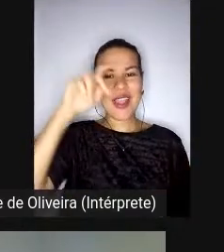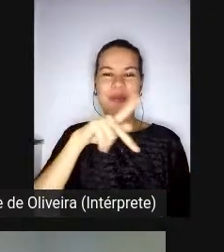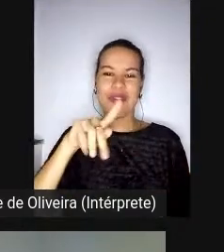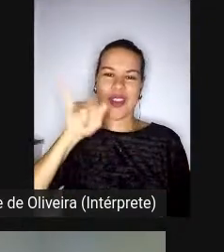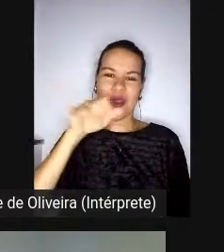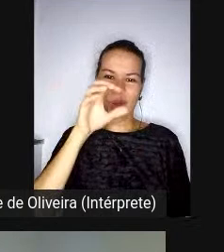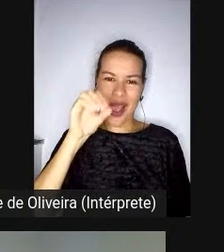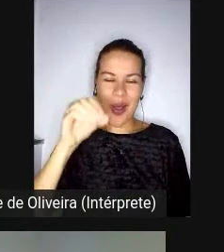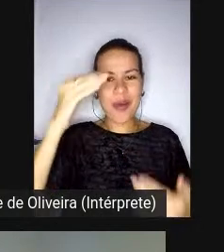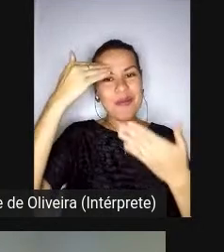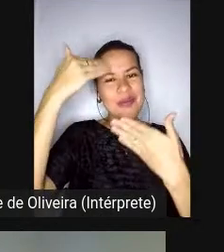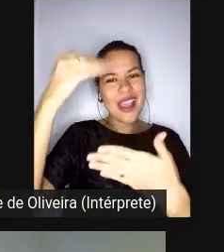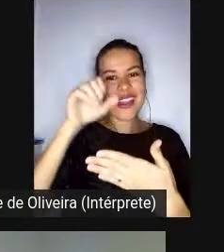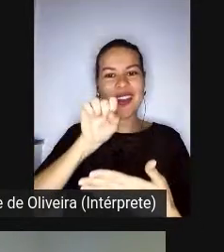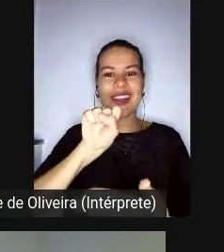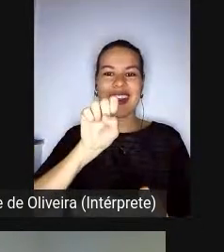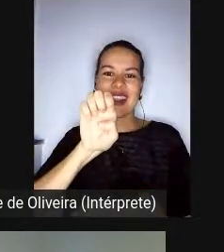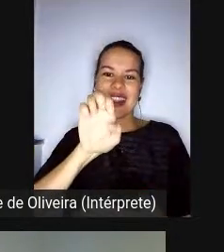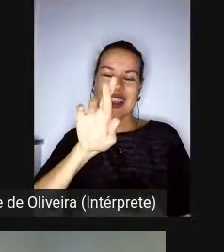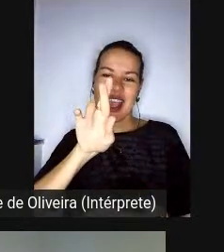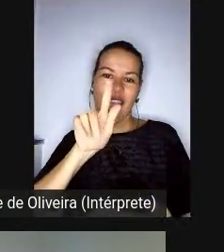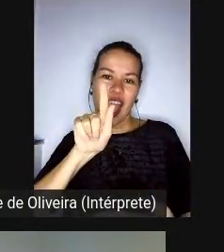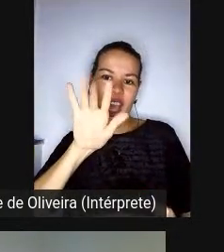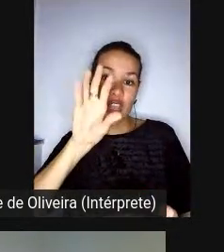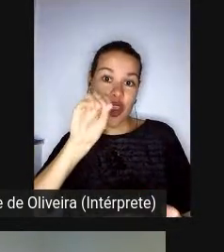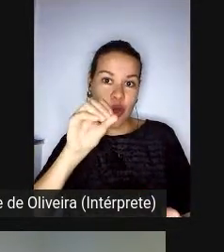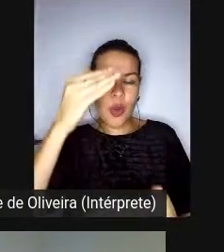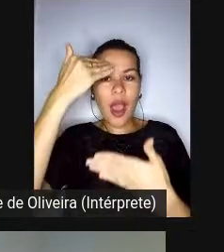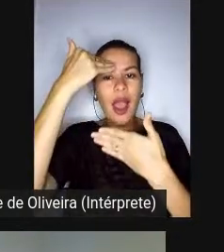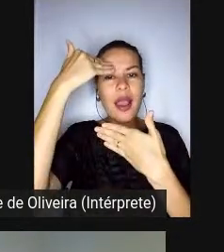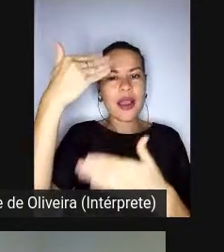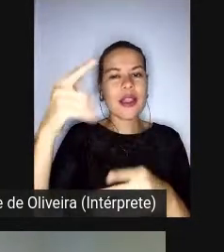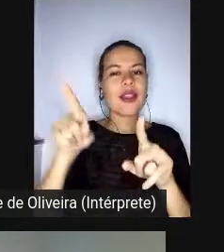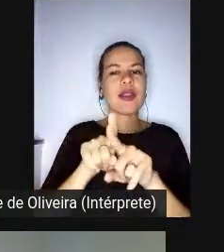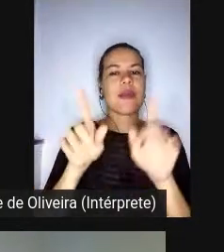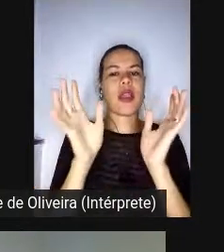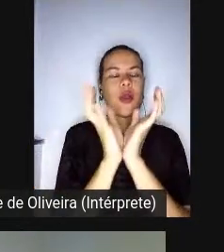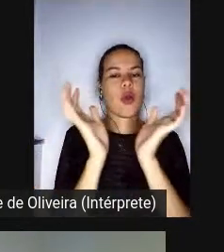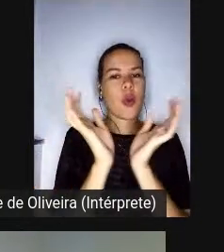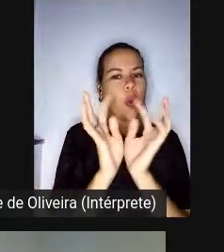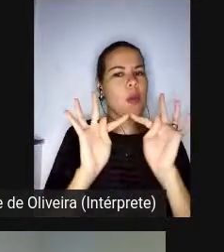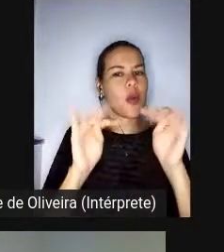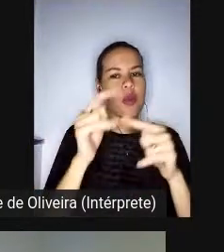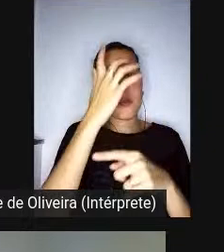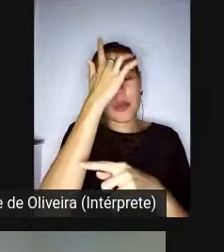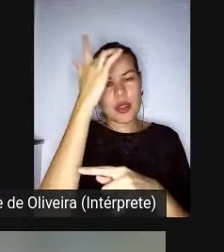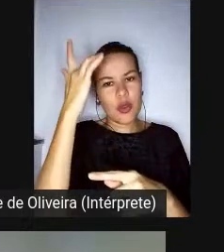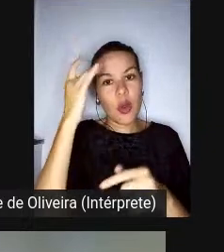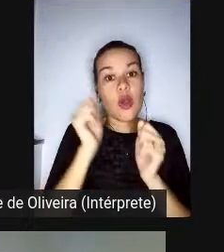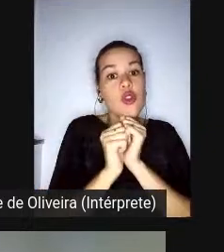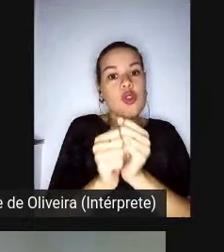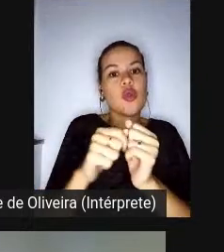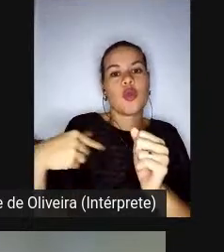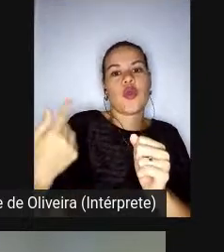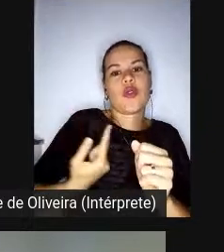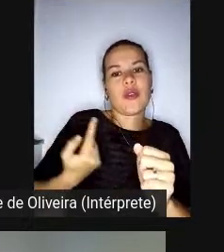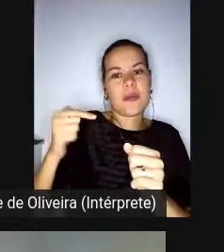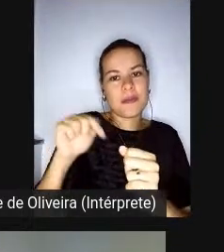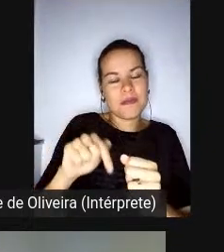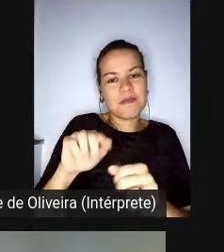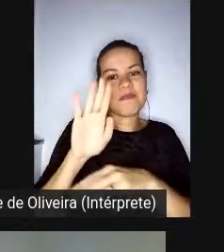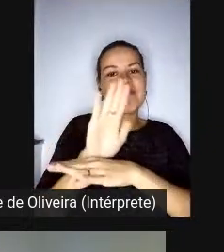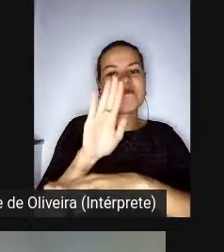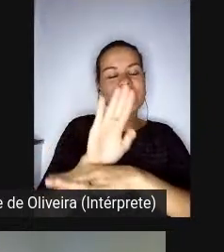Sérgio agradecer também né a comissão a comissão também que tá com a gente aqui então todo esse apoio